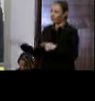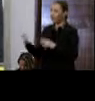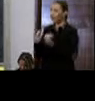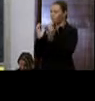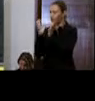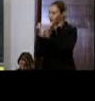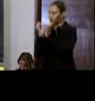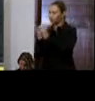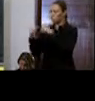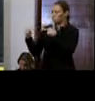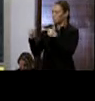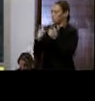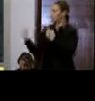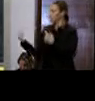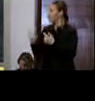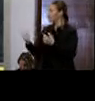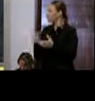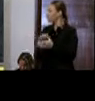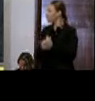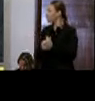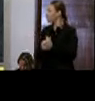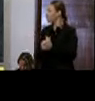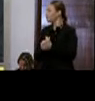conjunto é enorme. Eu